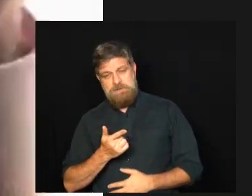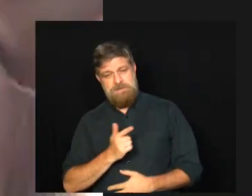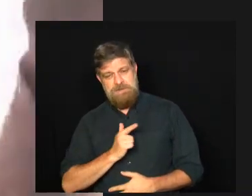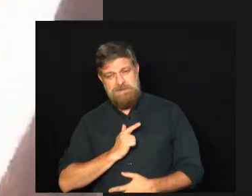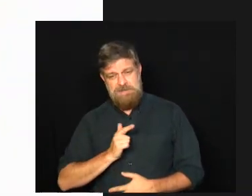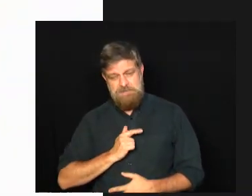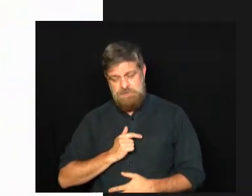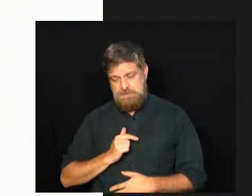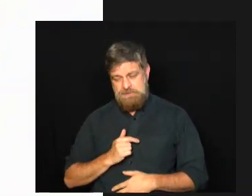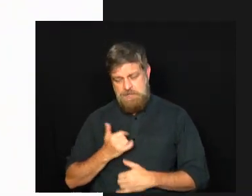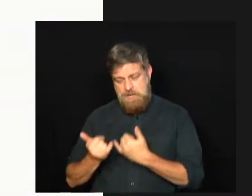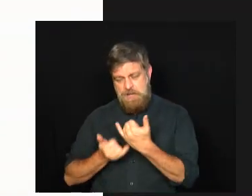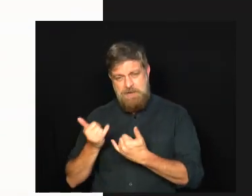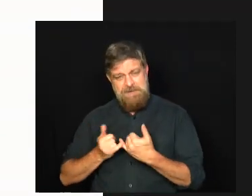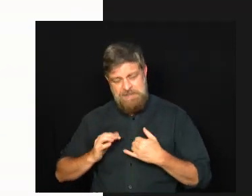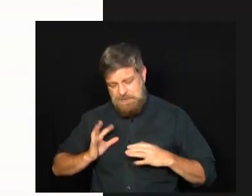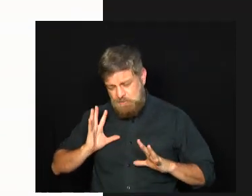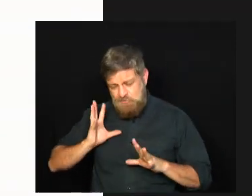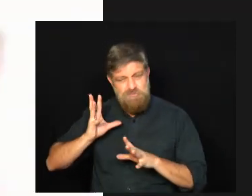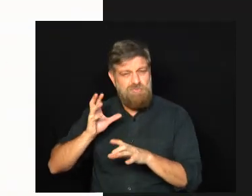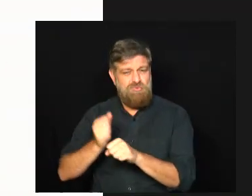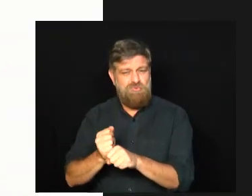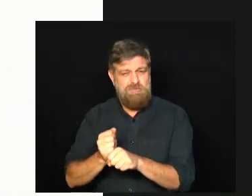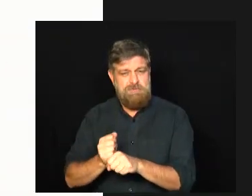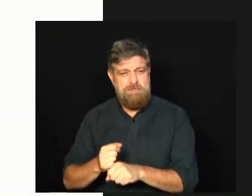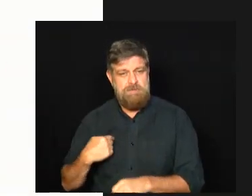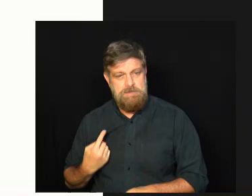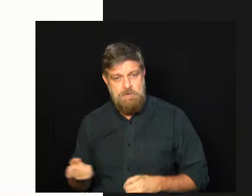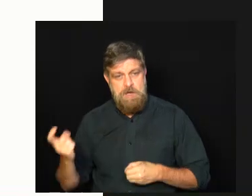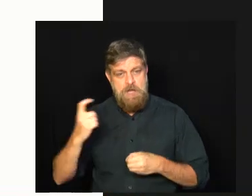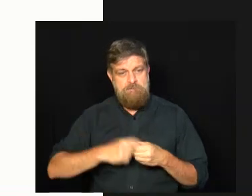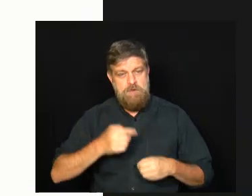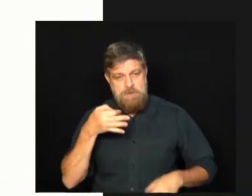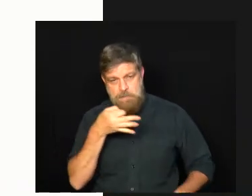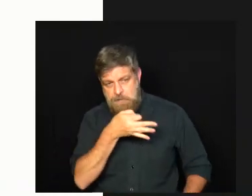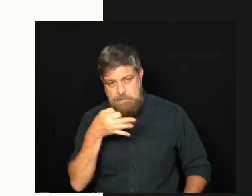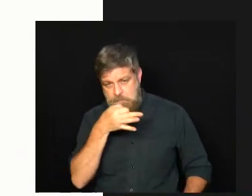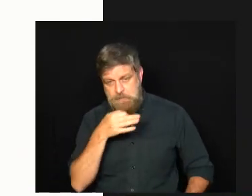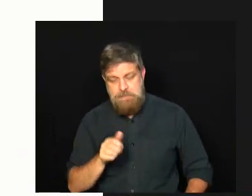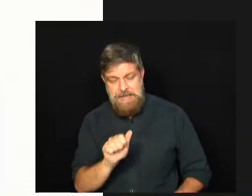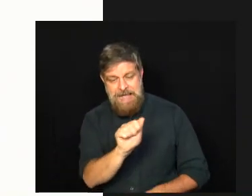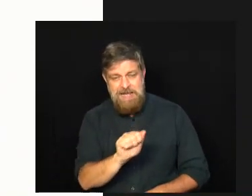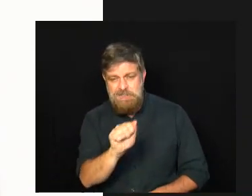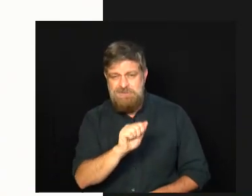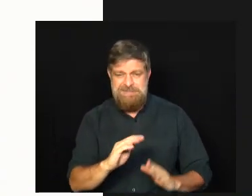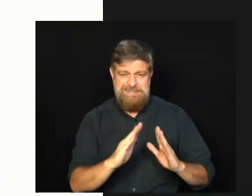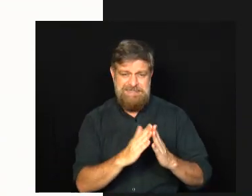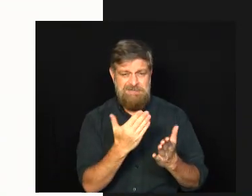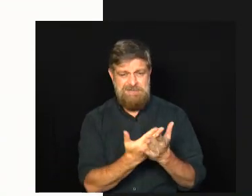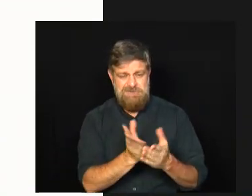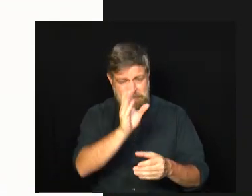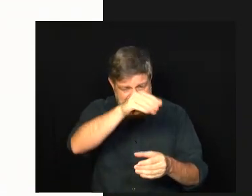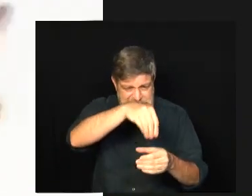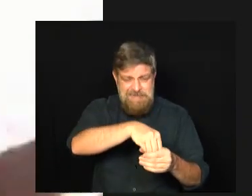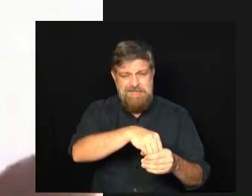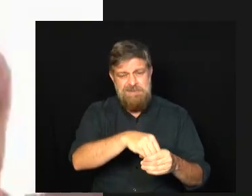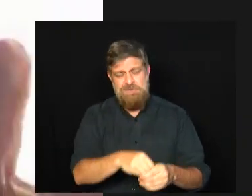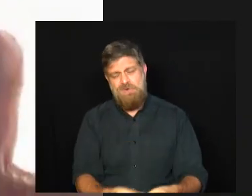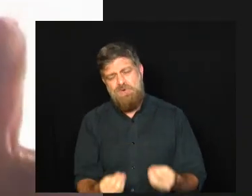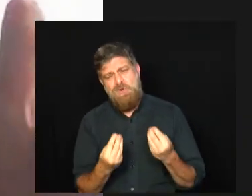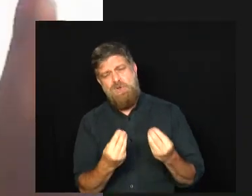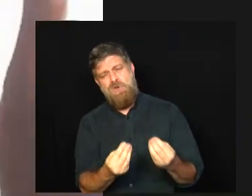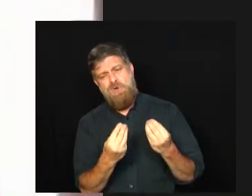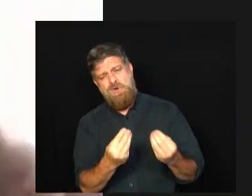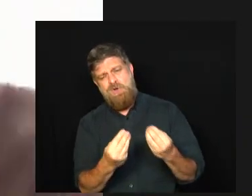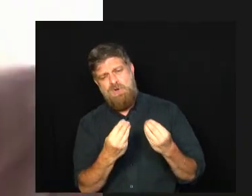nos brinquedos e nas brincadeiras. Então, eu volto a falar para a Associação de Pais e Mestres, meu Deus do